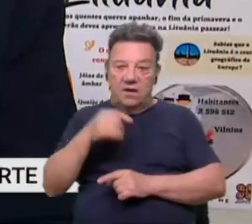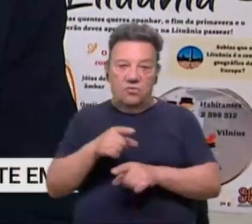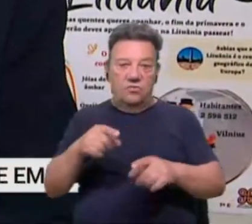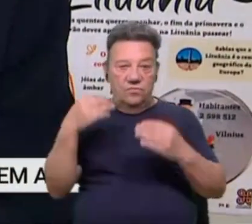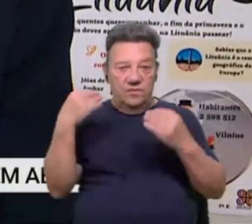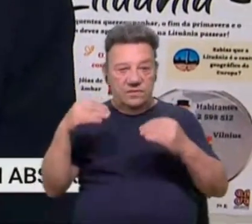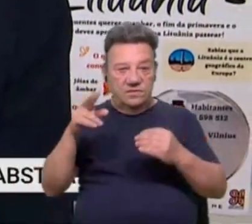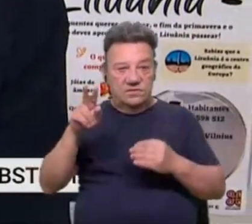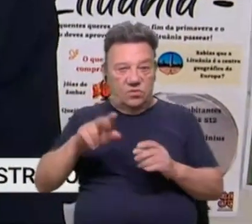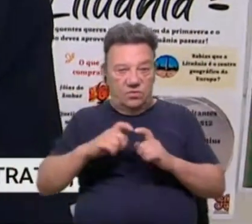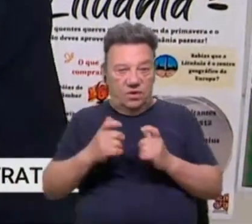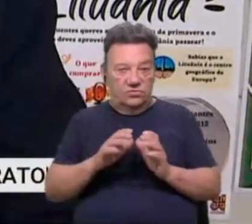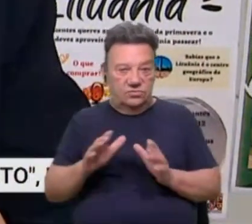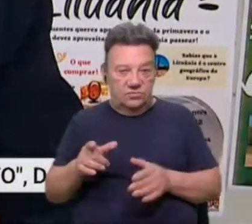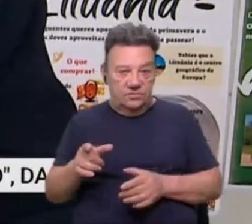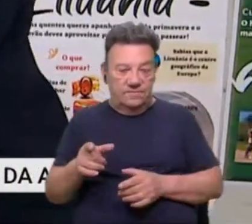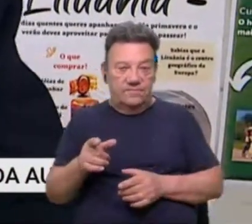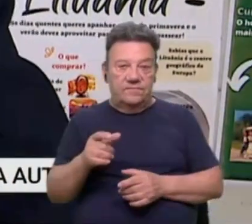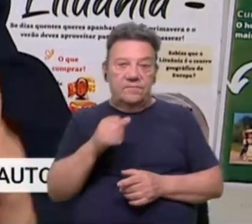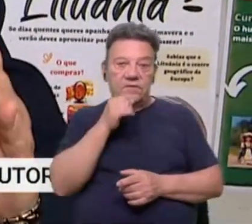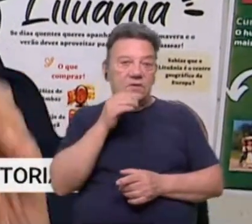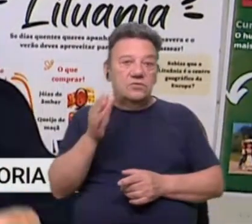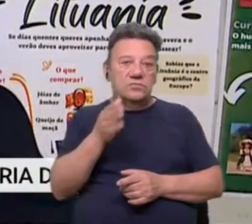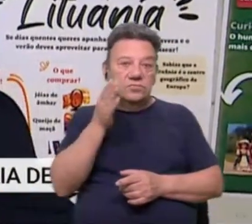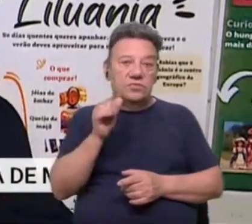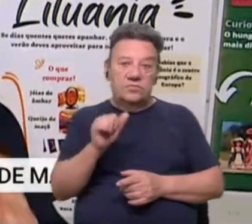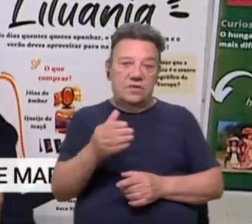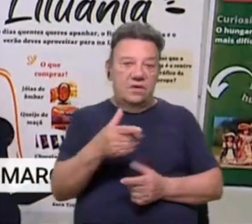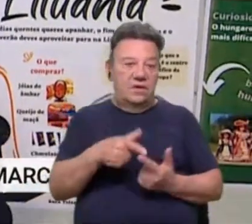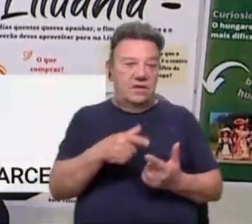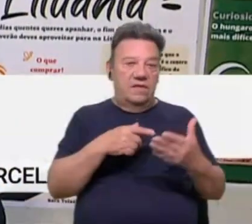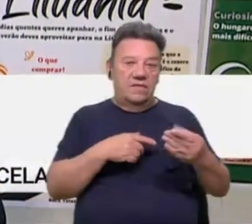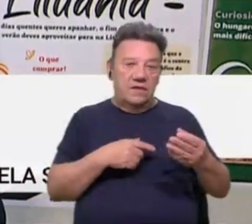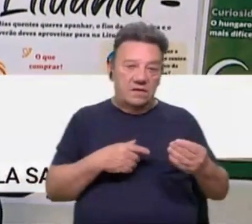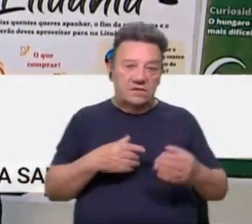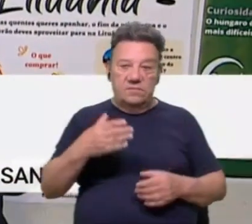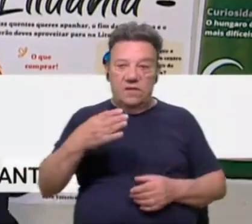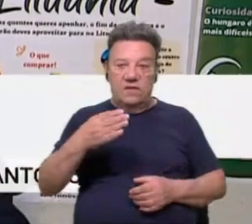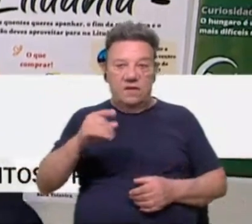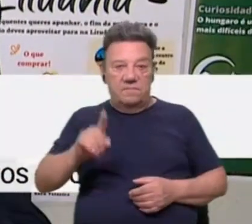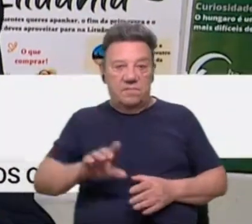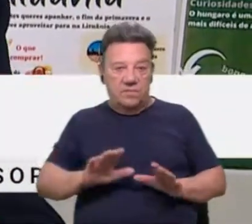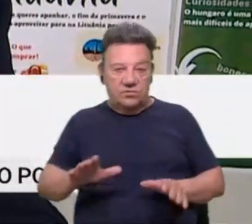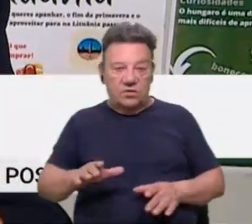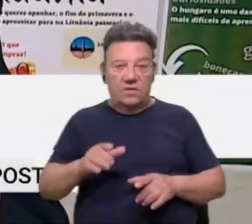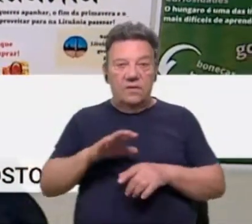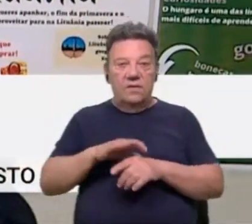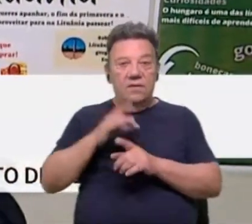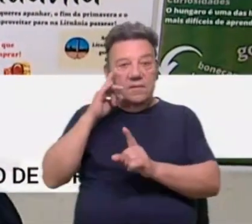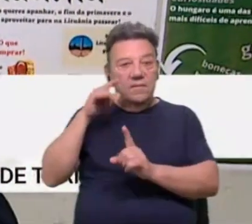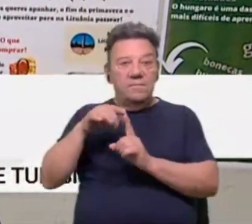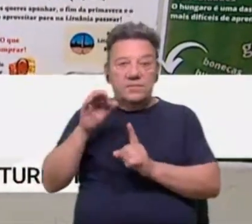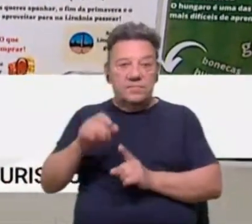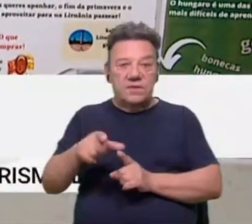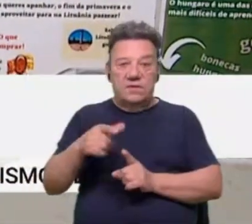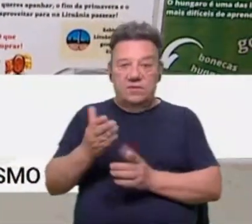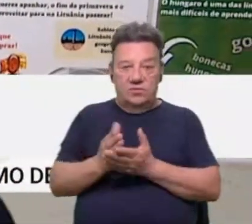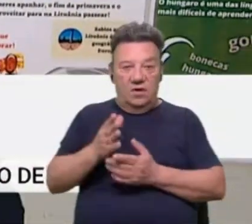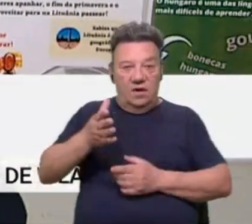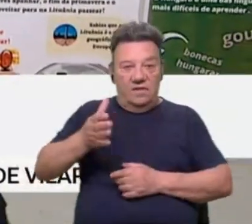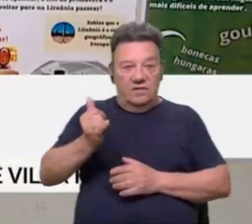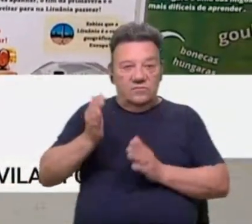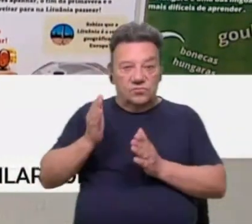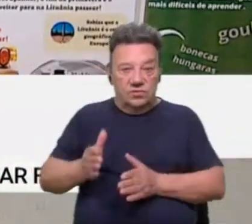do ensino secundário, sobretudo aos do décimo e décimo primeiro, precisamente para no décimo